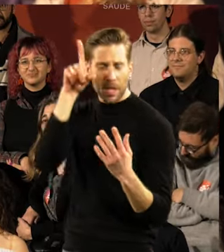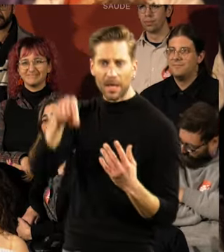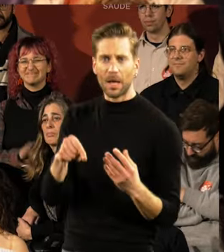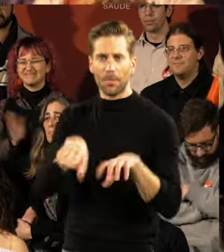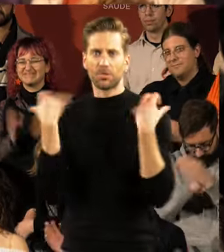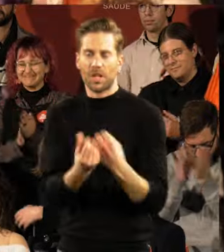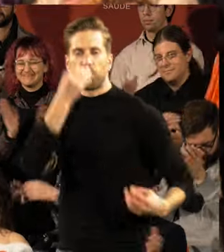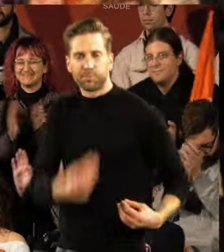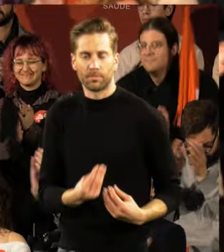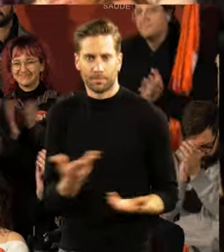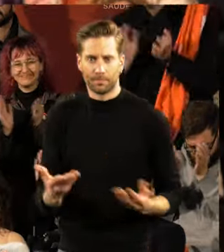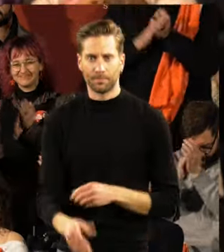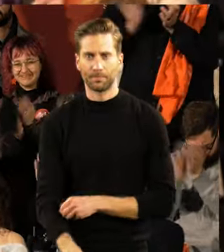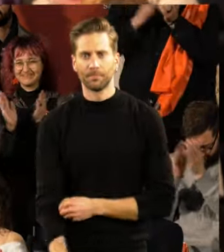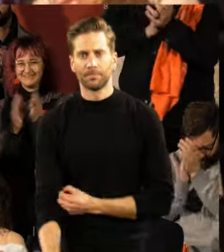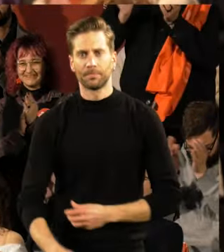social.